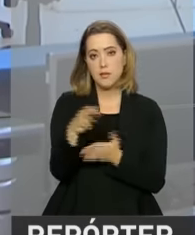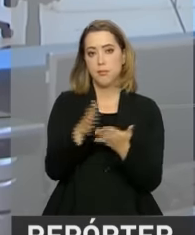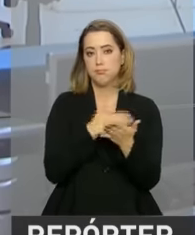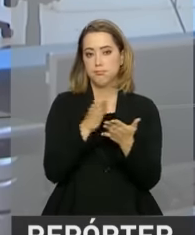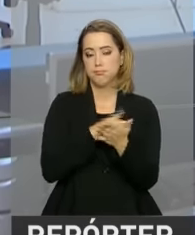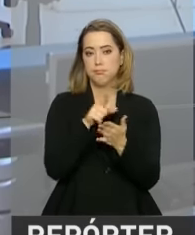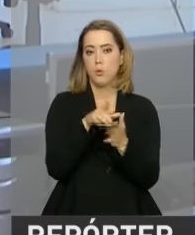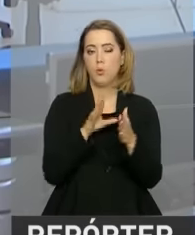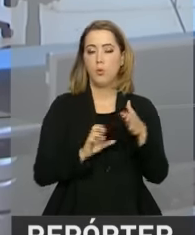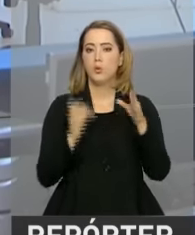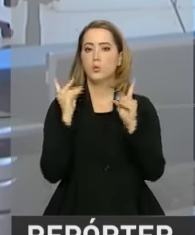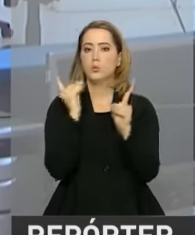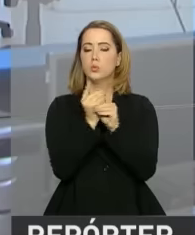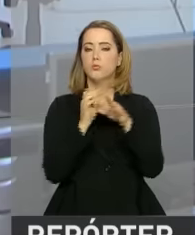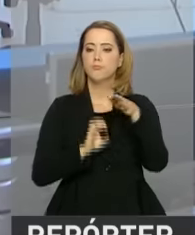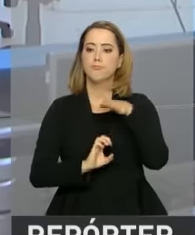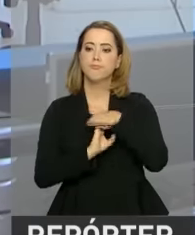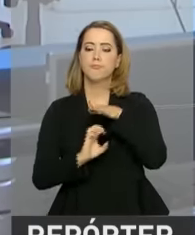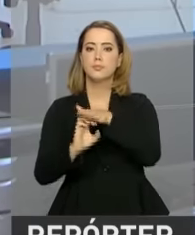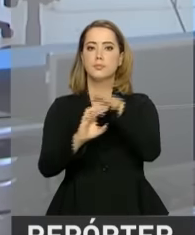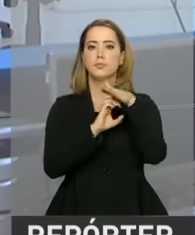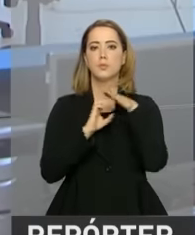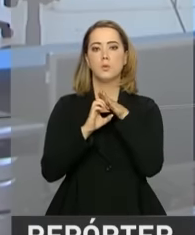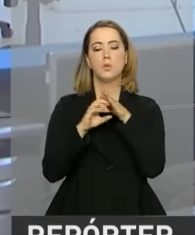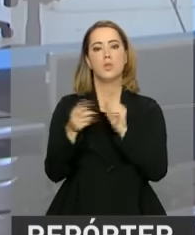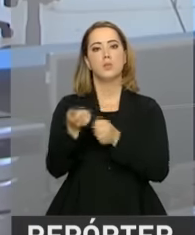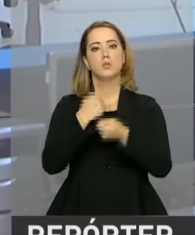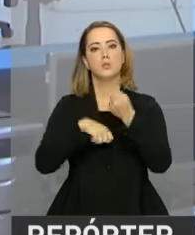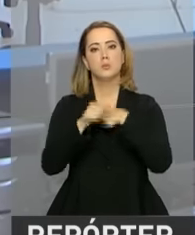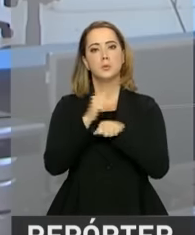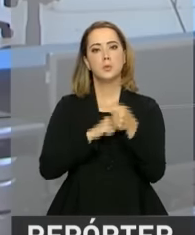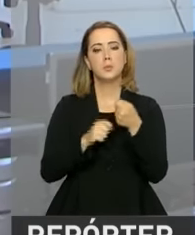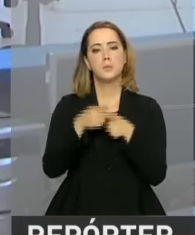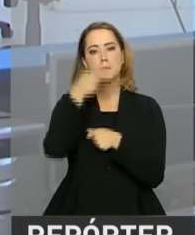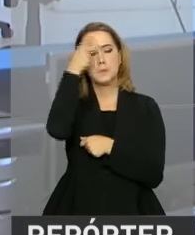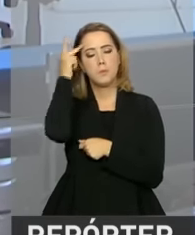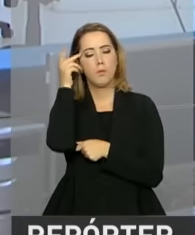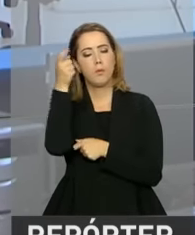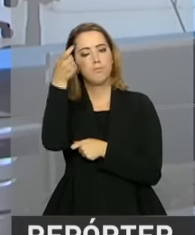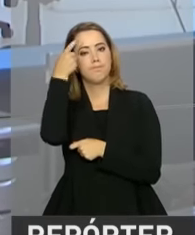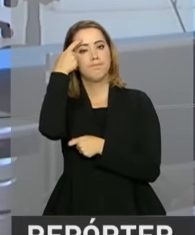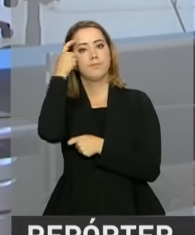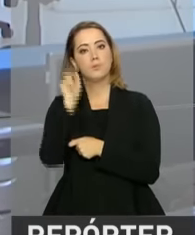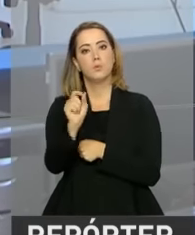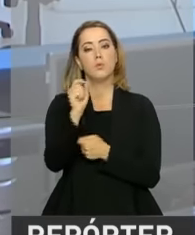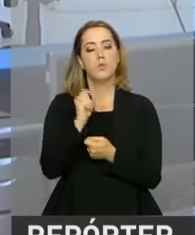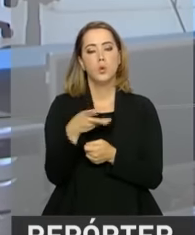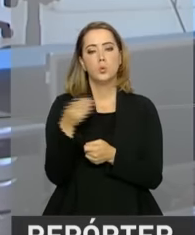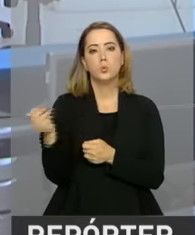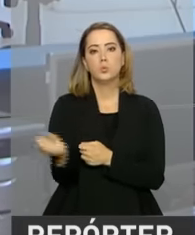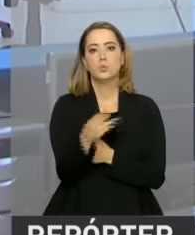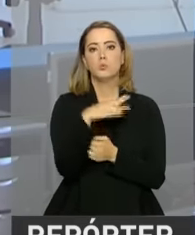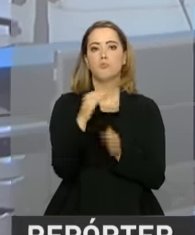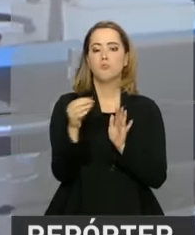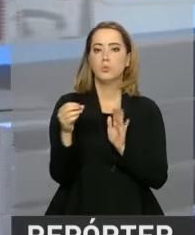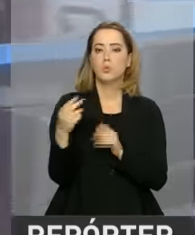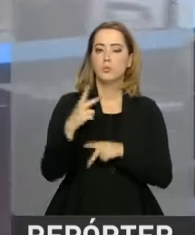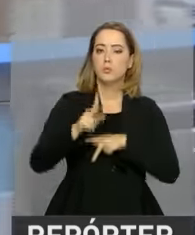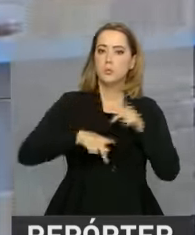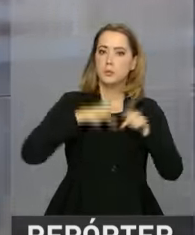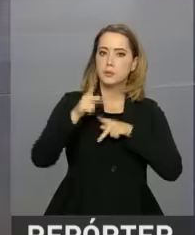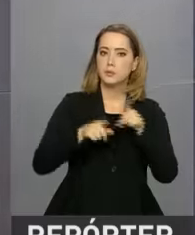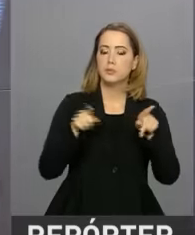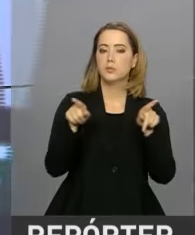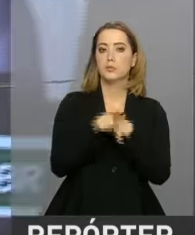empresários, executivos, economistas e pensadores para debater o novo cenário político e econômico do país. Nós vamos